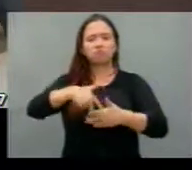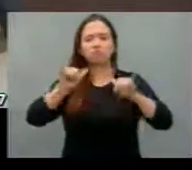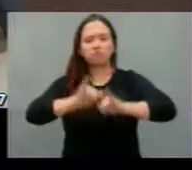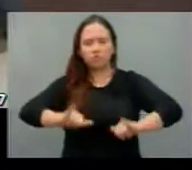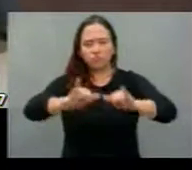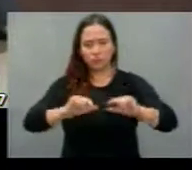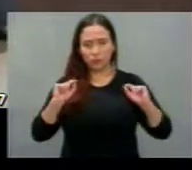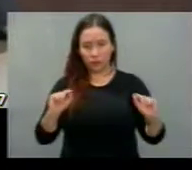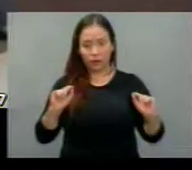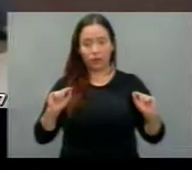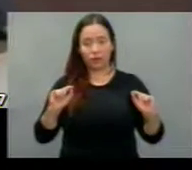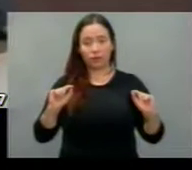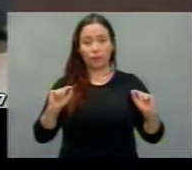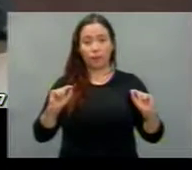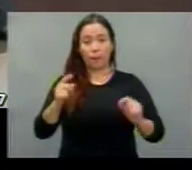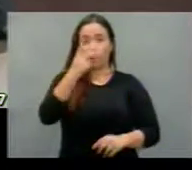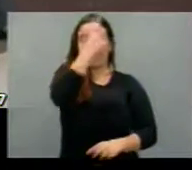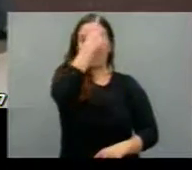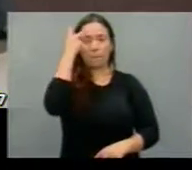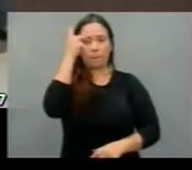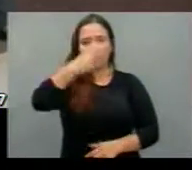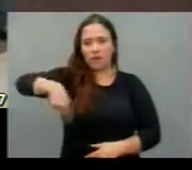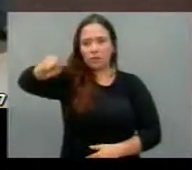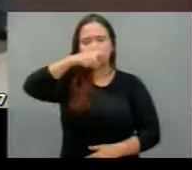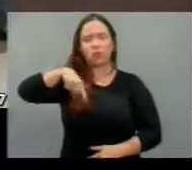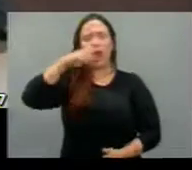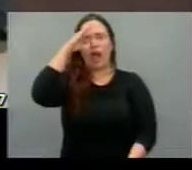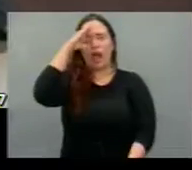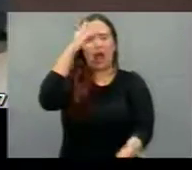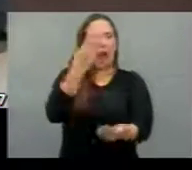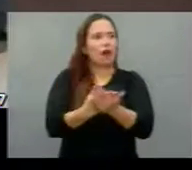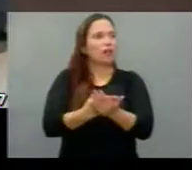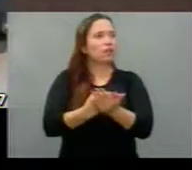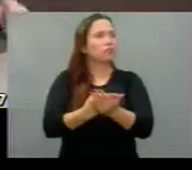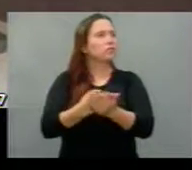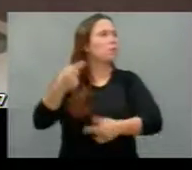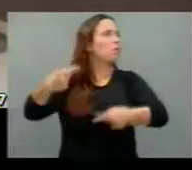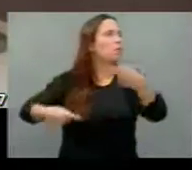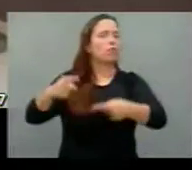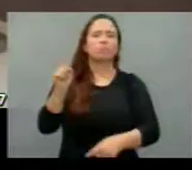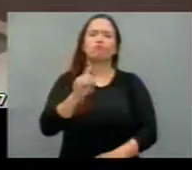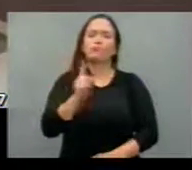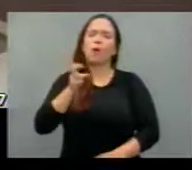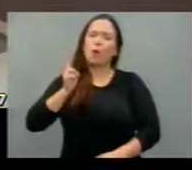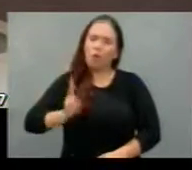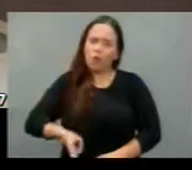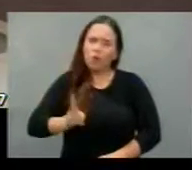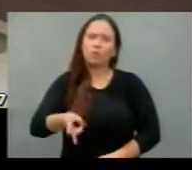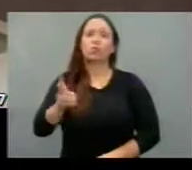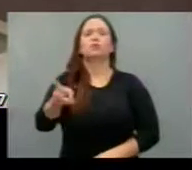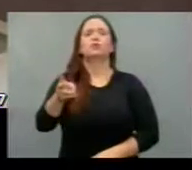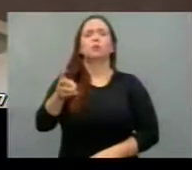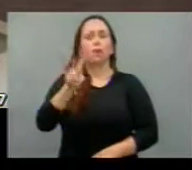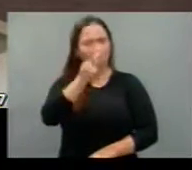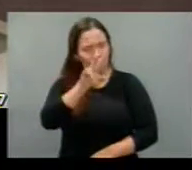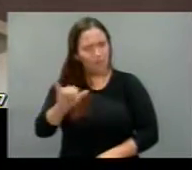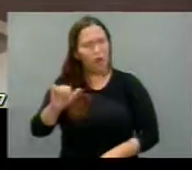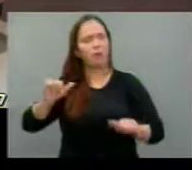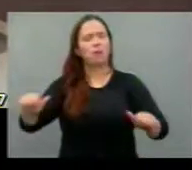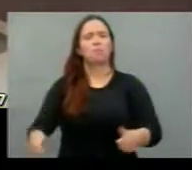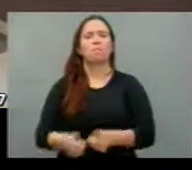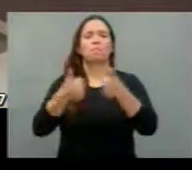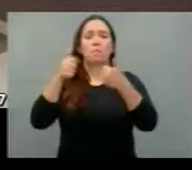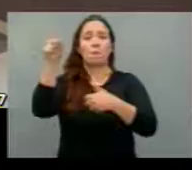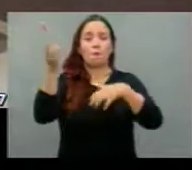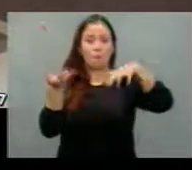esperança. O cidadão não pode perder a esperança de que ele é a saída. Veja, não haverá saída vinda de